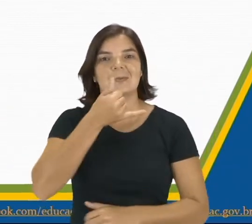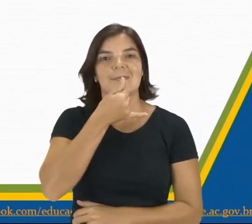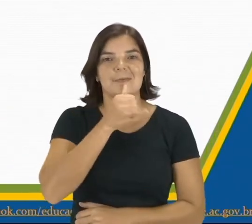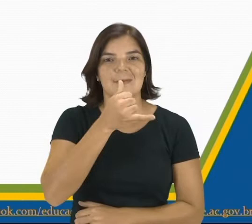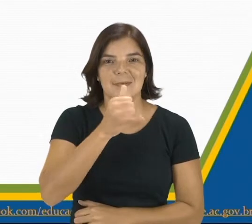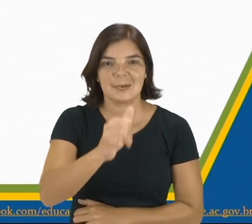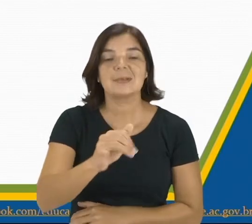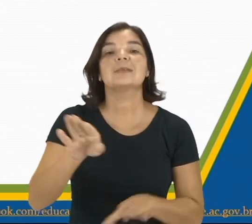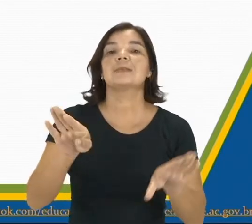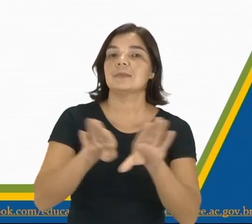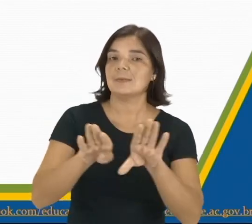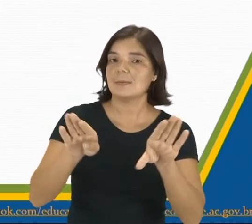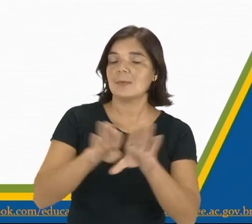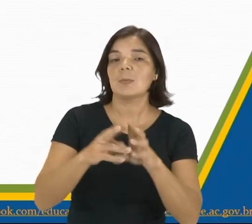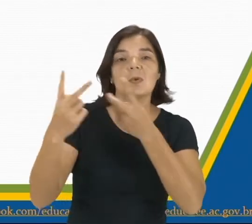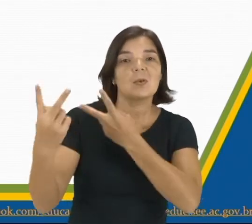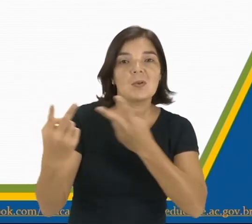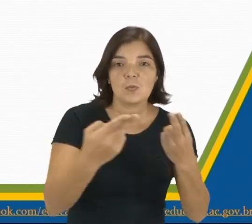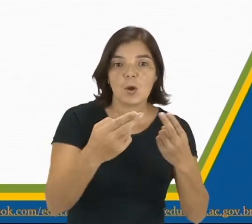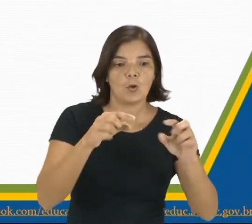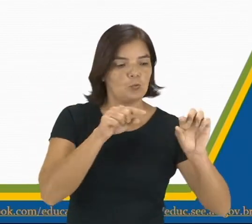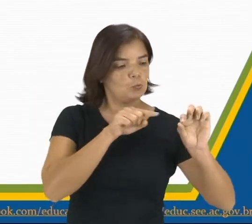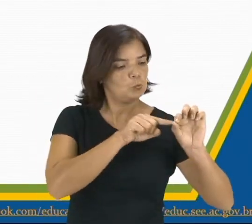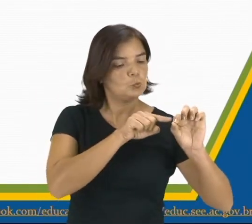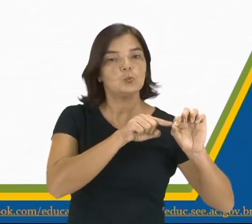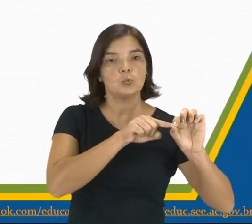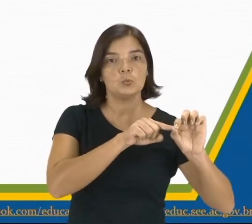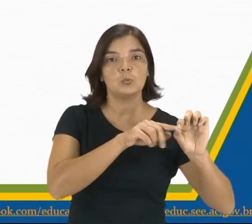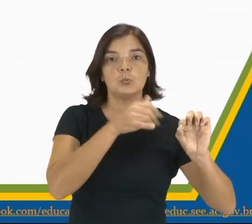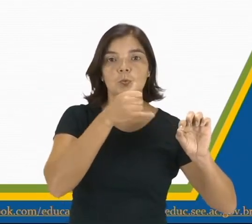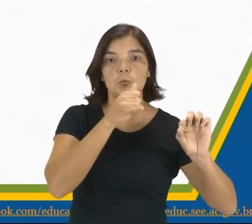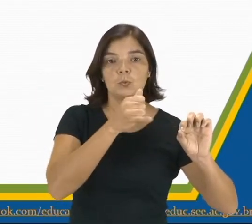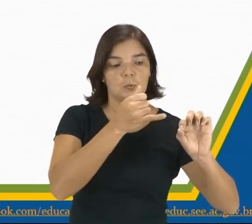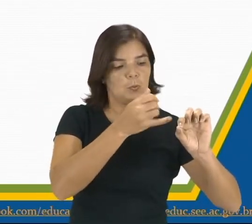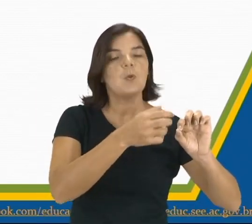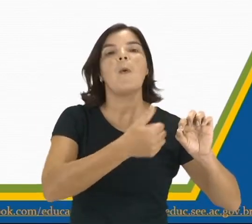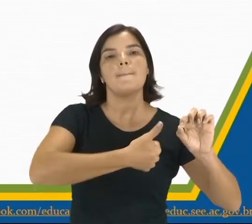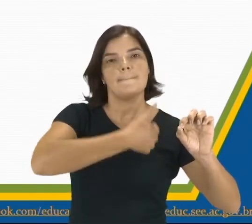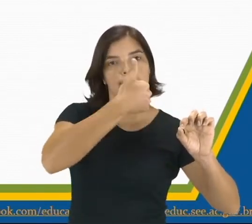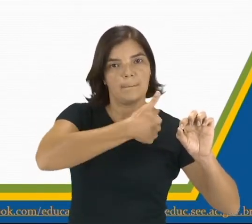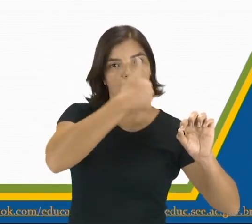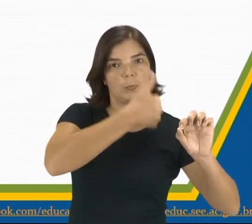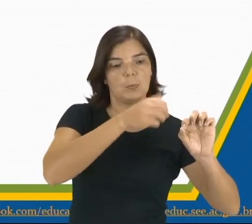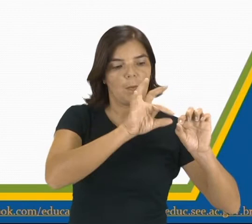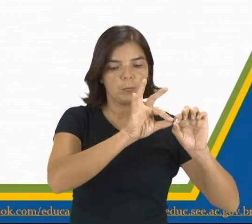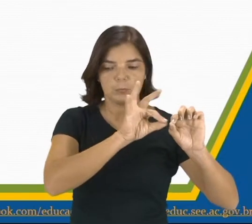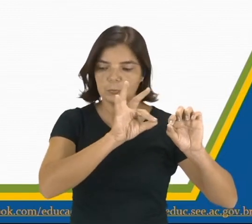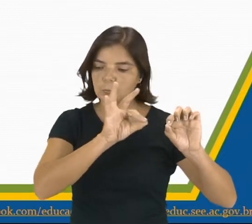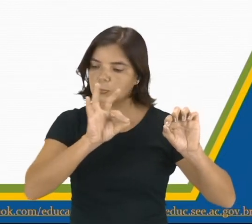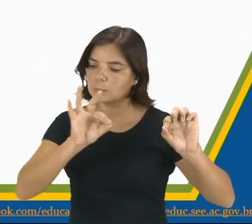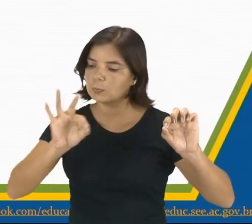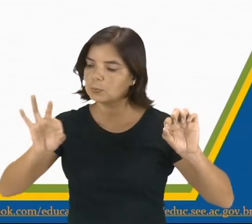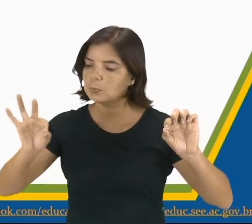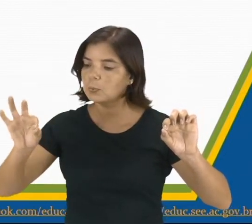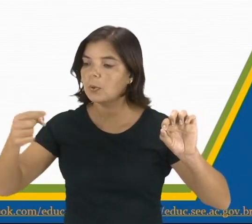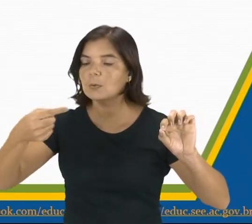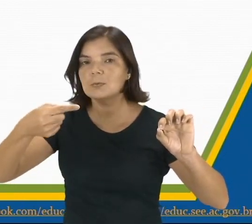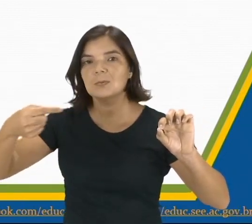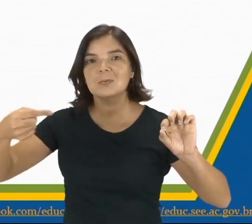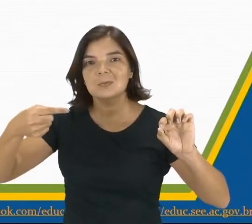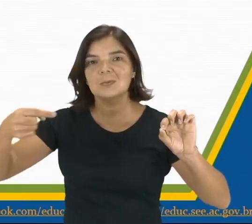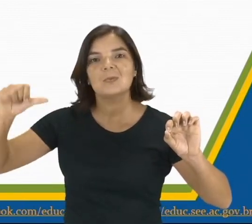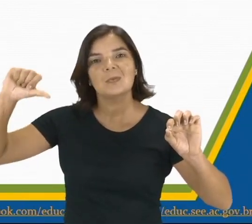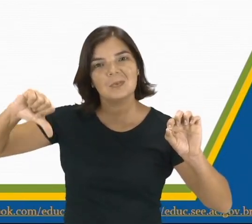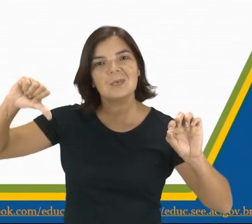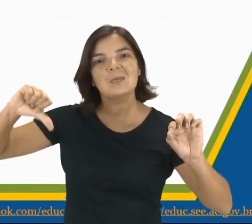corrente elétrica também vai ser um fluxo de um ponto, que nós vamos chamar de ponto positivo, né, até para o outro polo, que nós vamos chamar